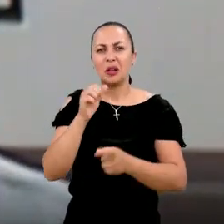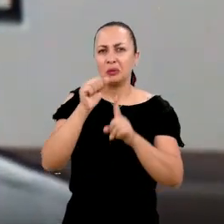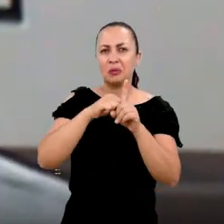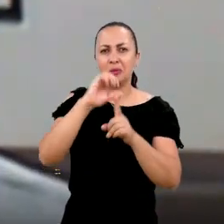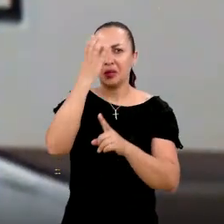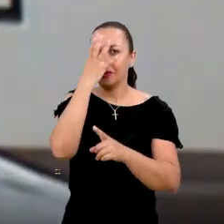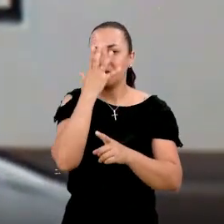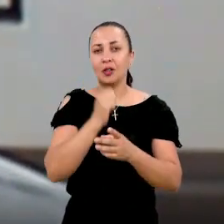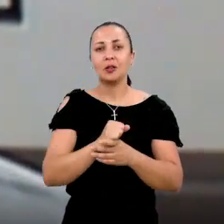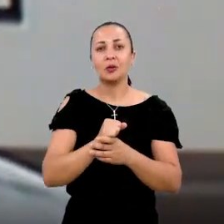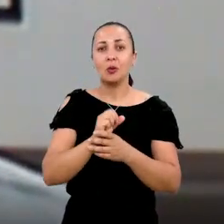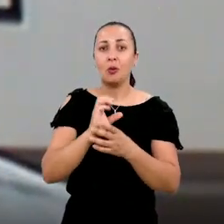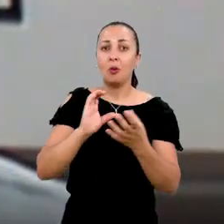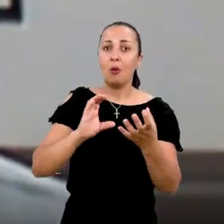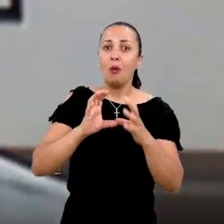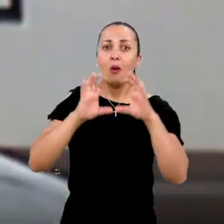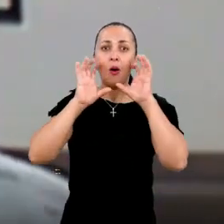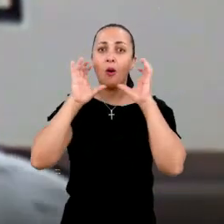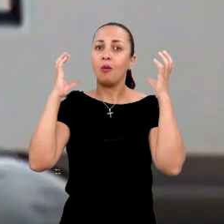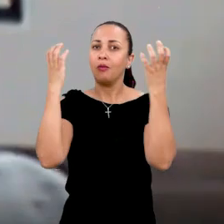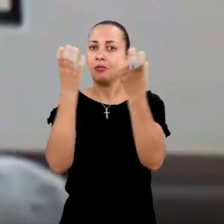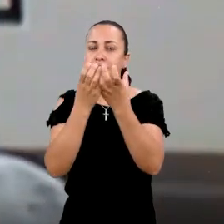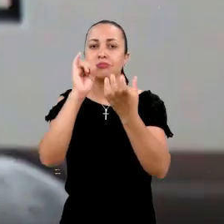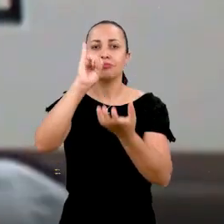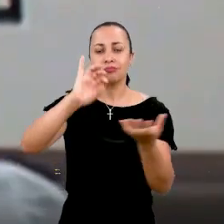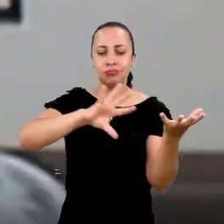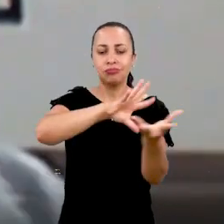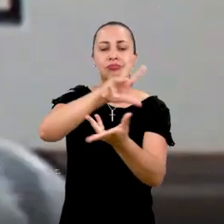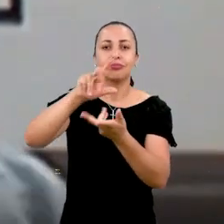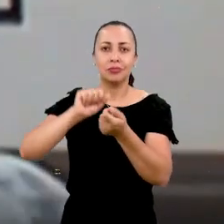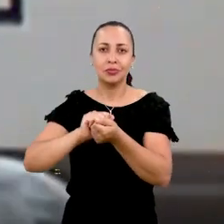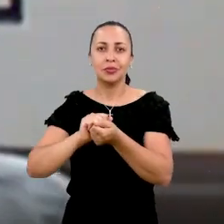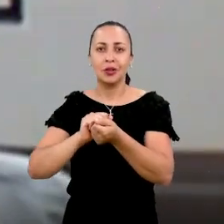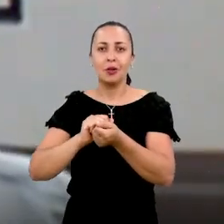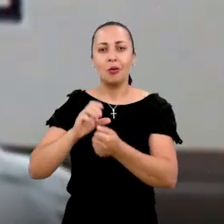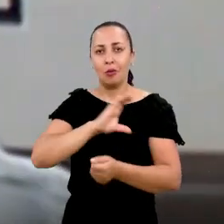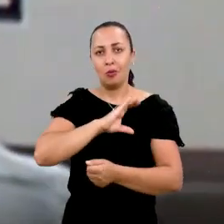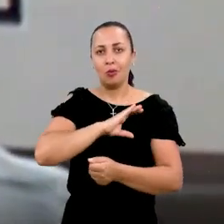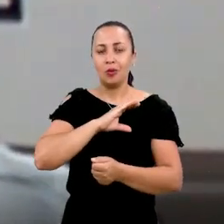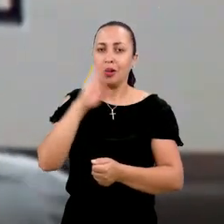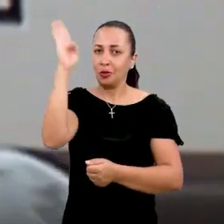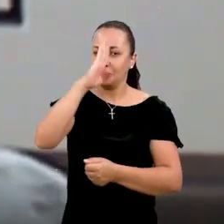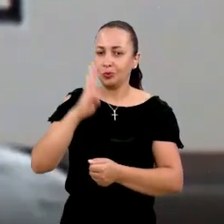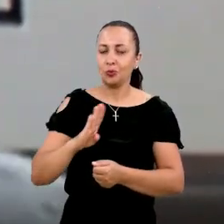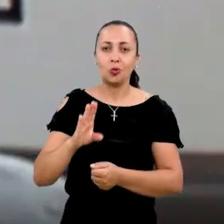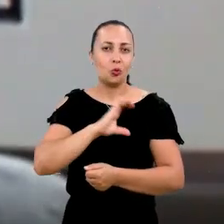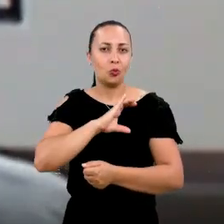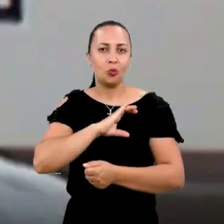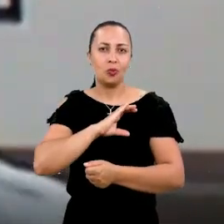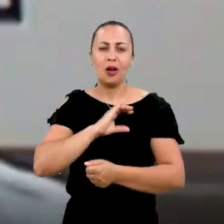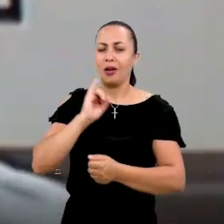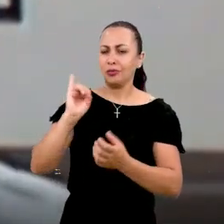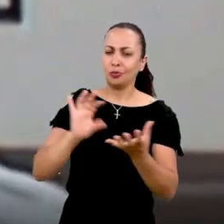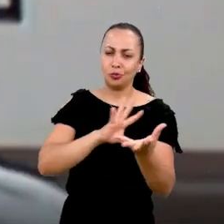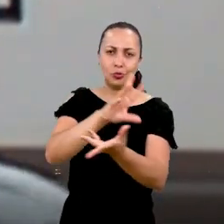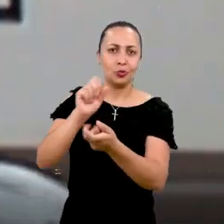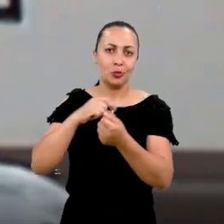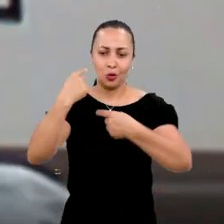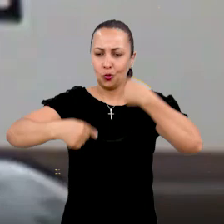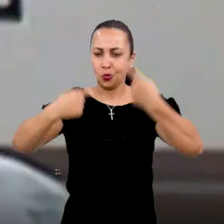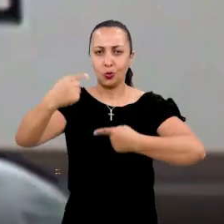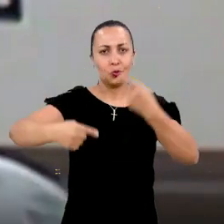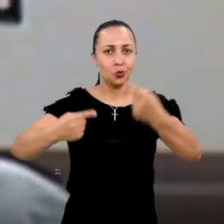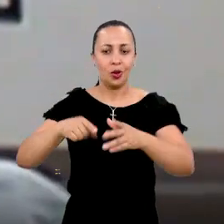mês de fevereiro, um congresso internacional, né, com colegas do exterior, colegas do Brasil, para discutir as pesquisas que são